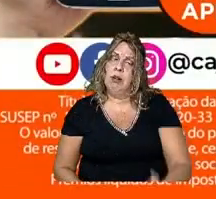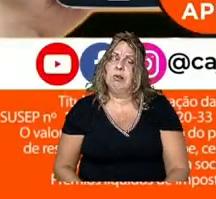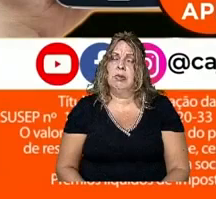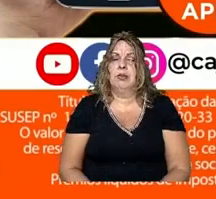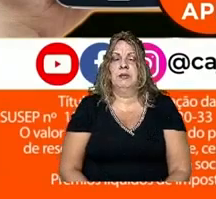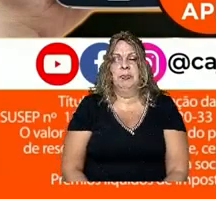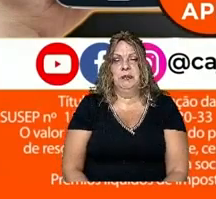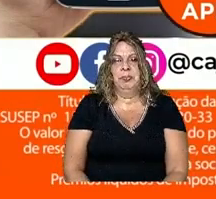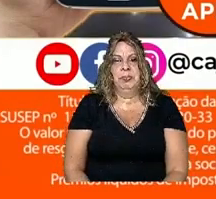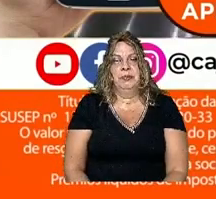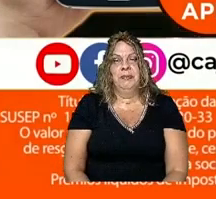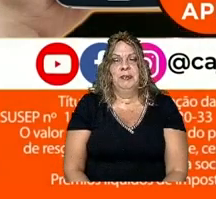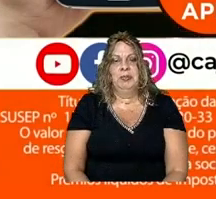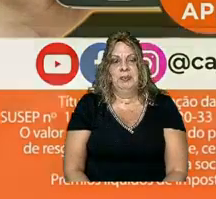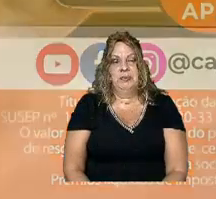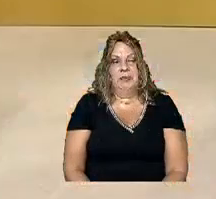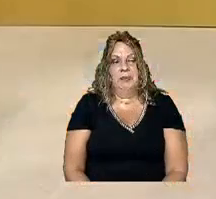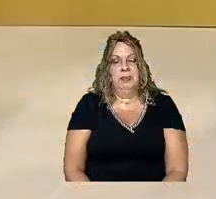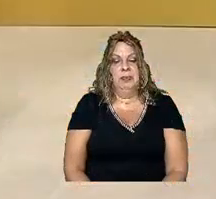vidas e realizando sonhos.